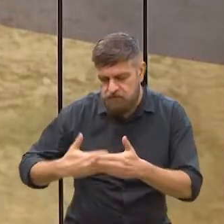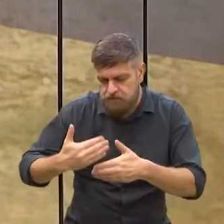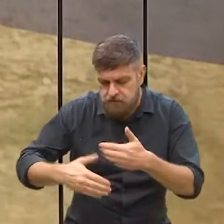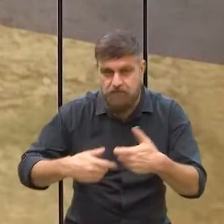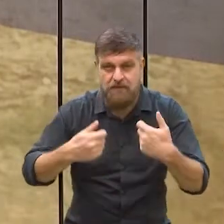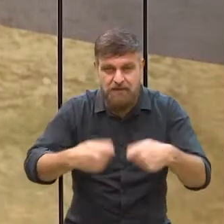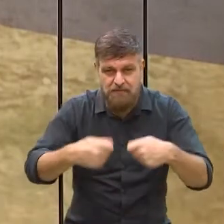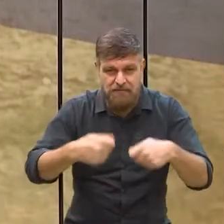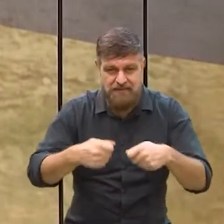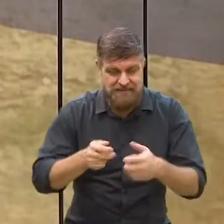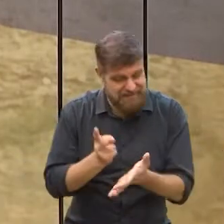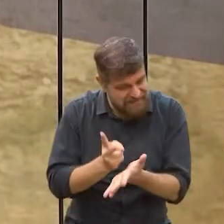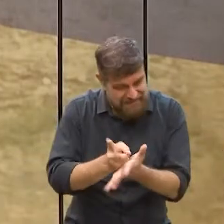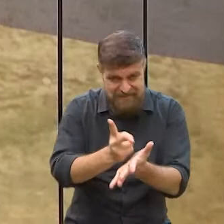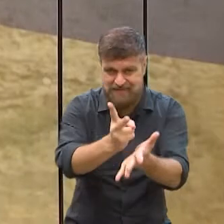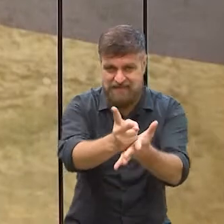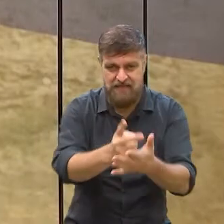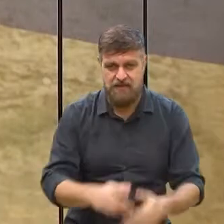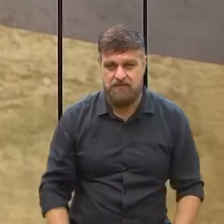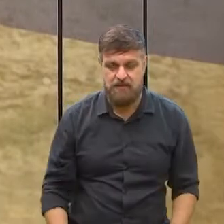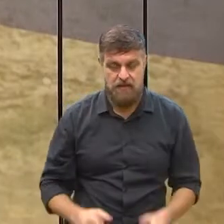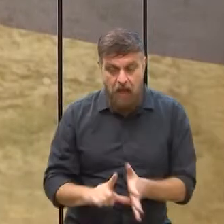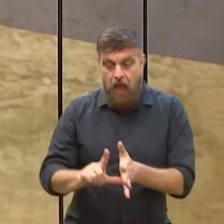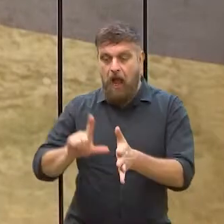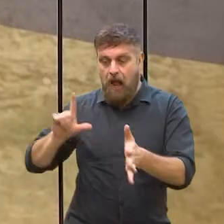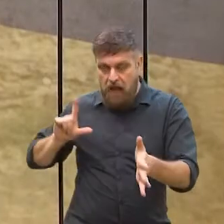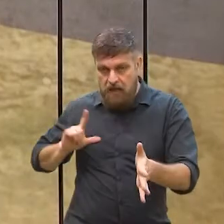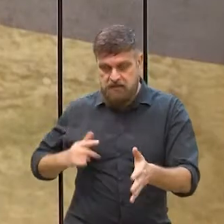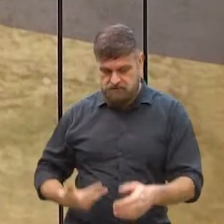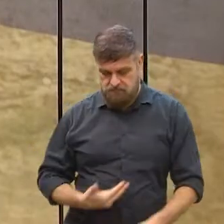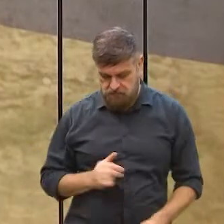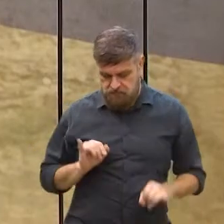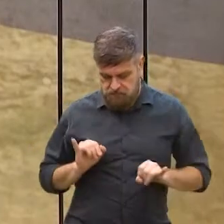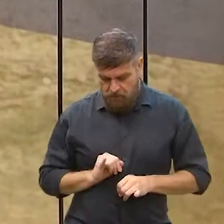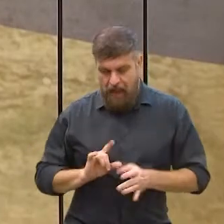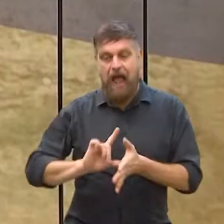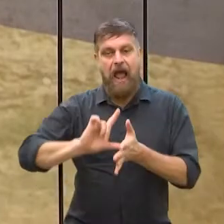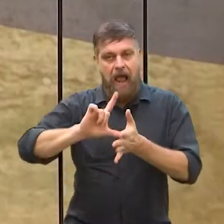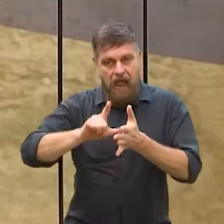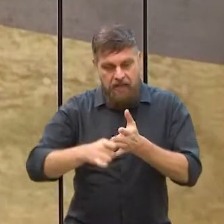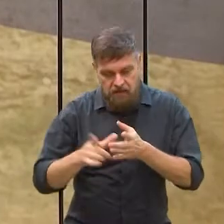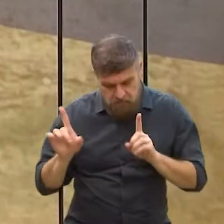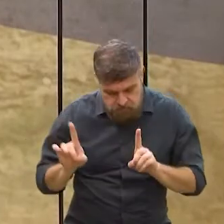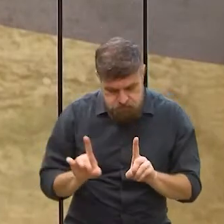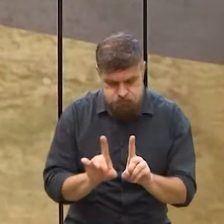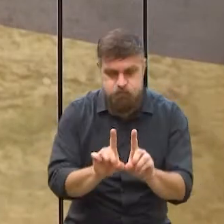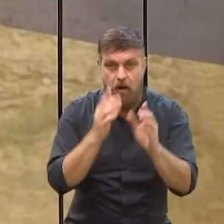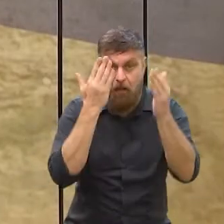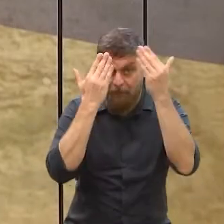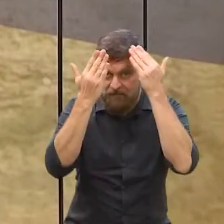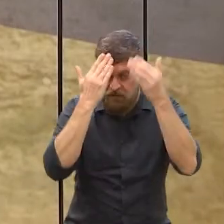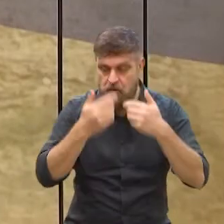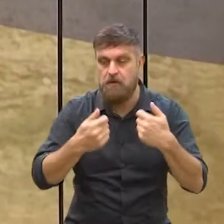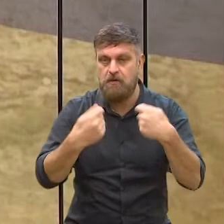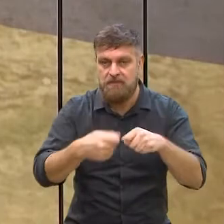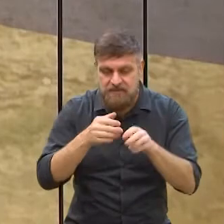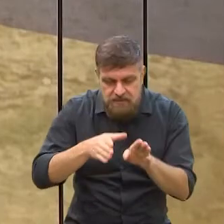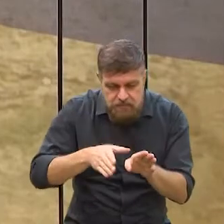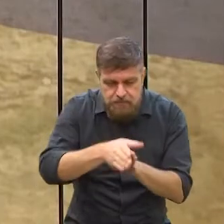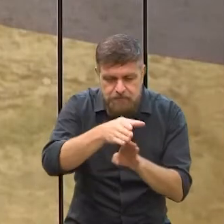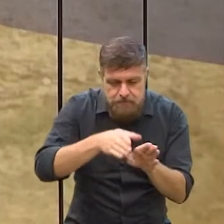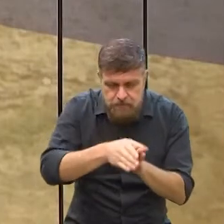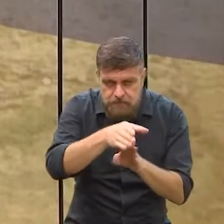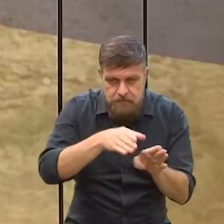necessário continuamente, né? Não só pré, mas pós, continuamente, porque ele é indispensável para favorecer o paciente diante